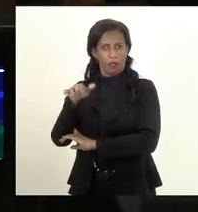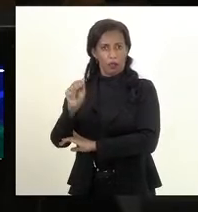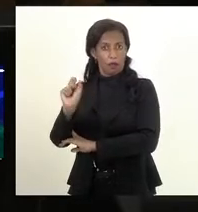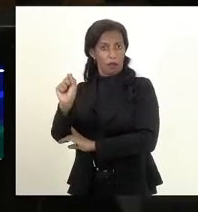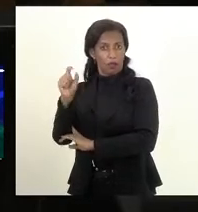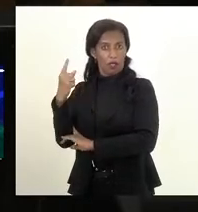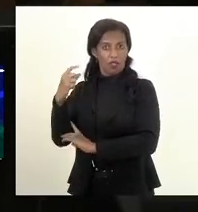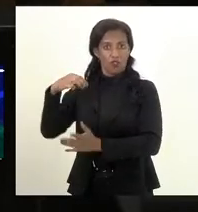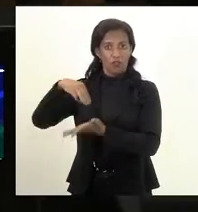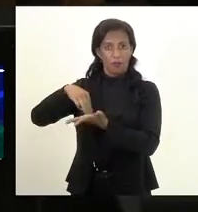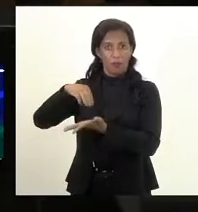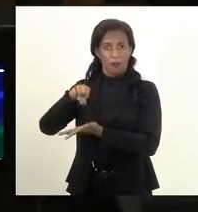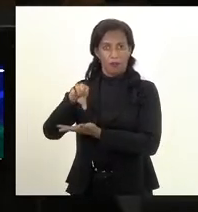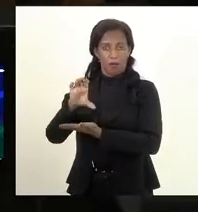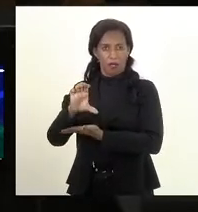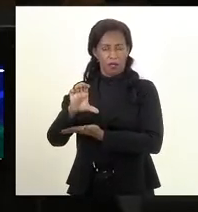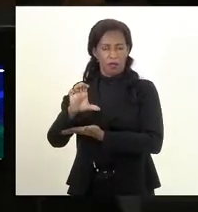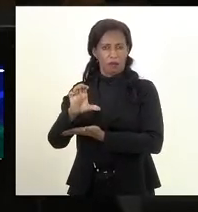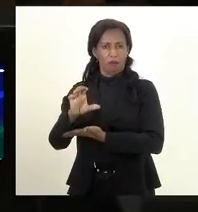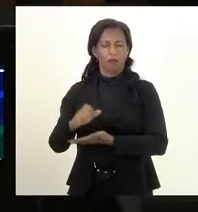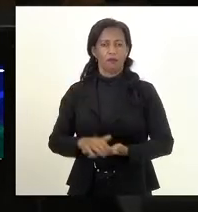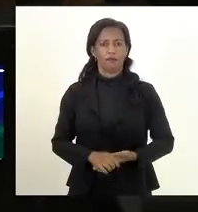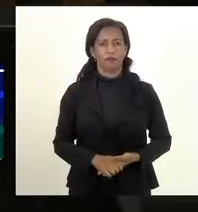um mero ativo